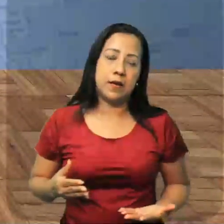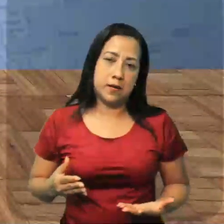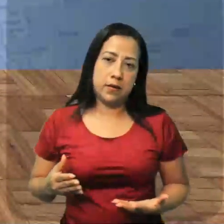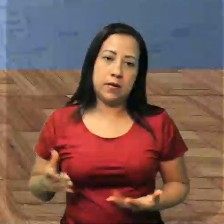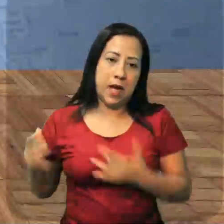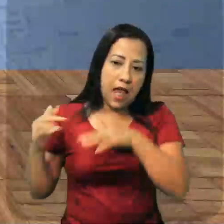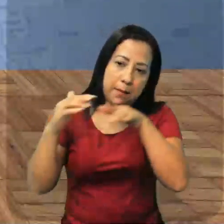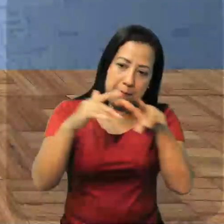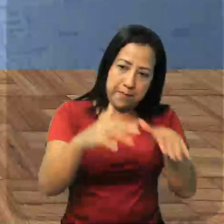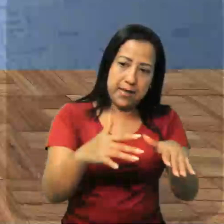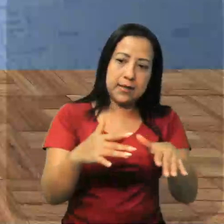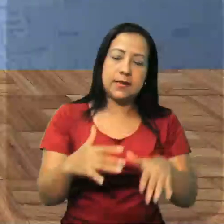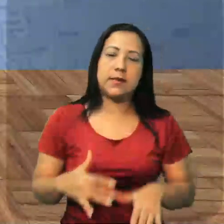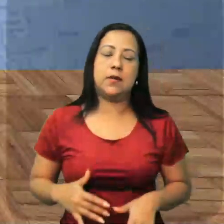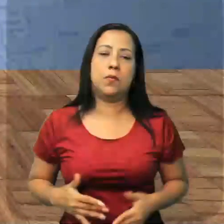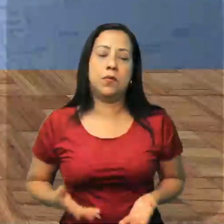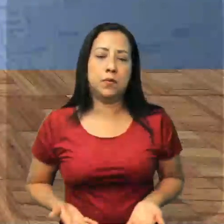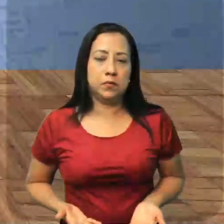região Norte, para você ver.